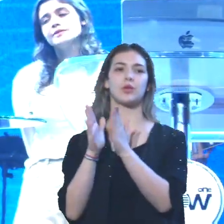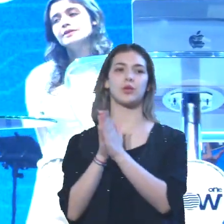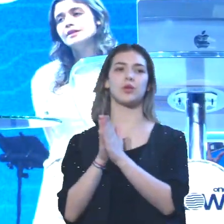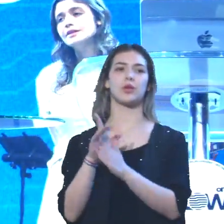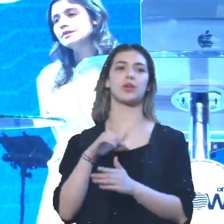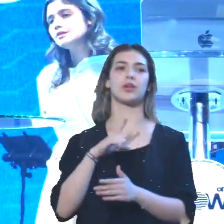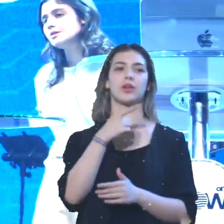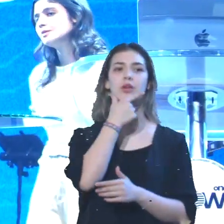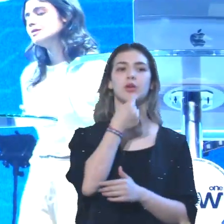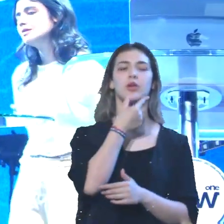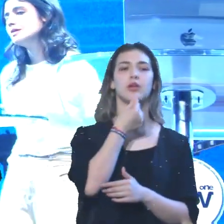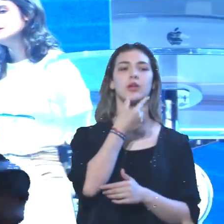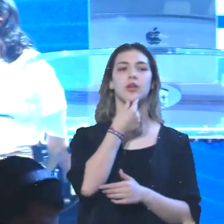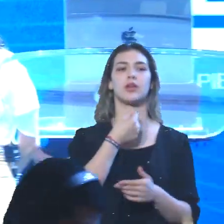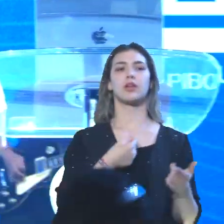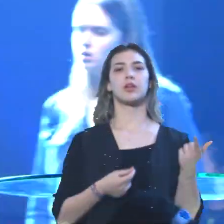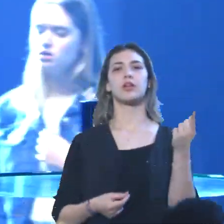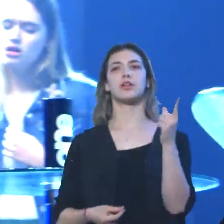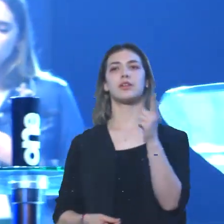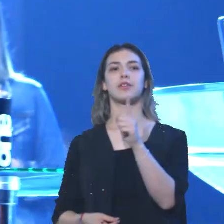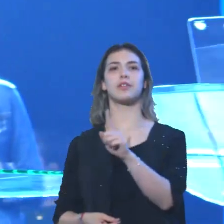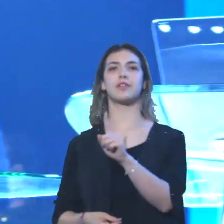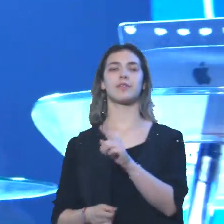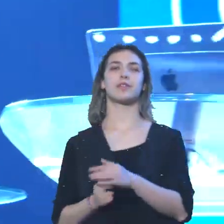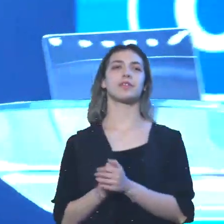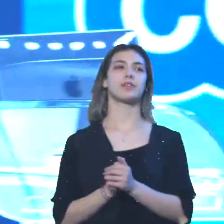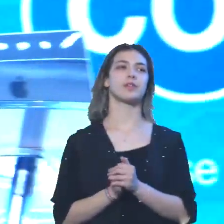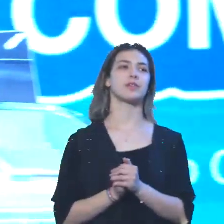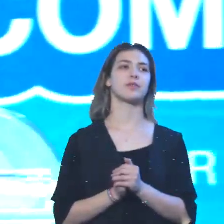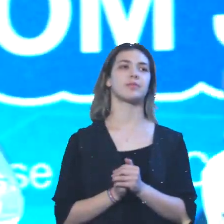piazada da school? Já vem aqui para frente também.